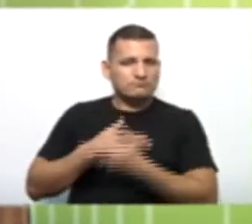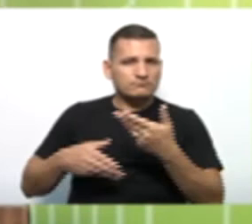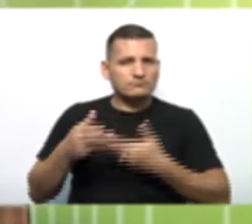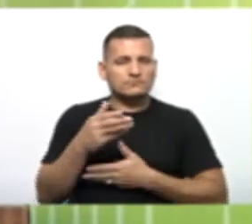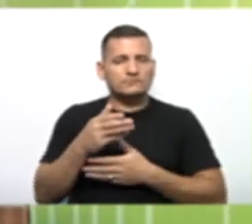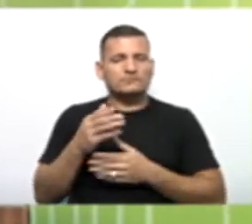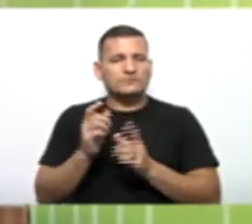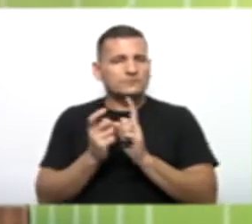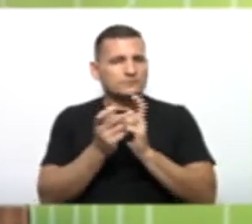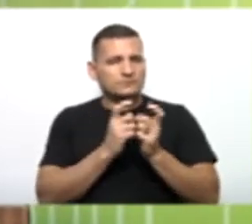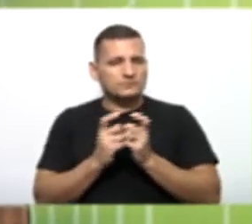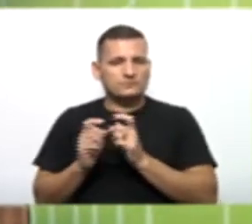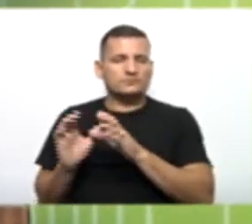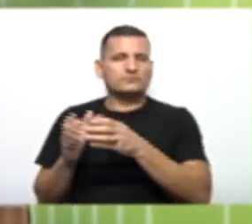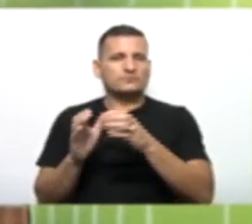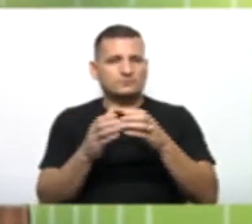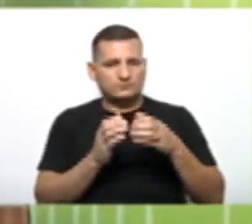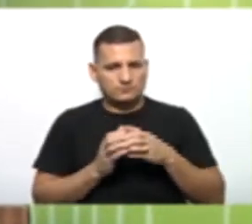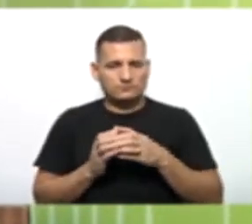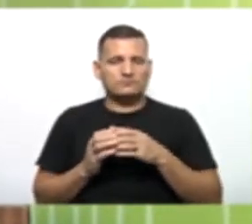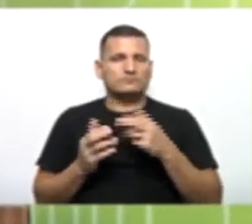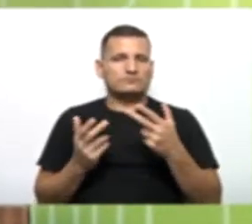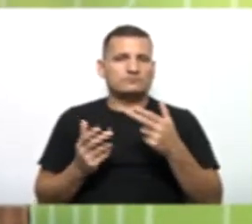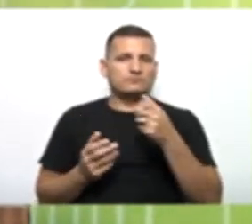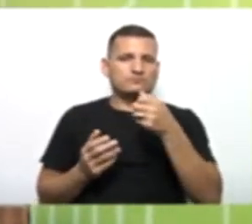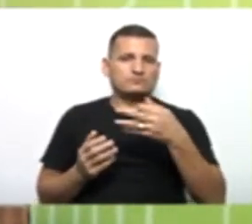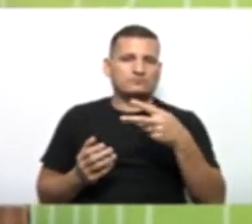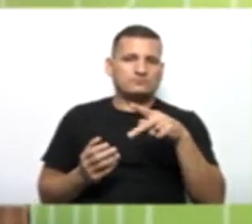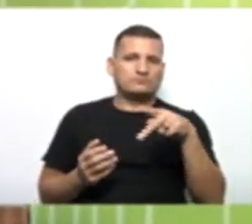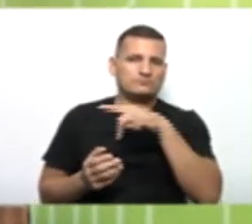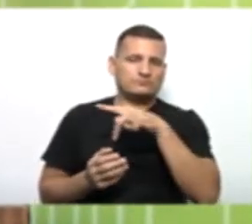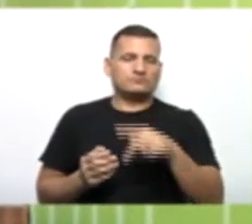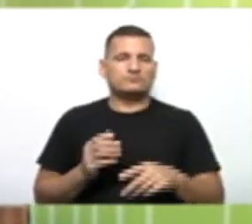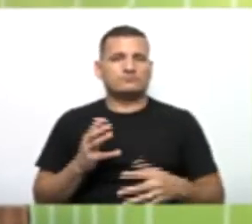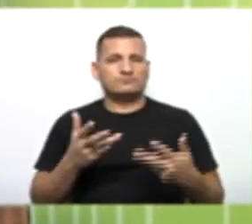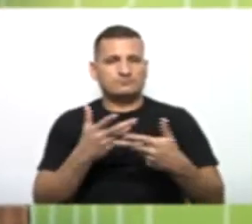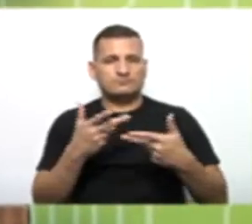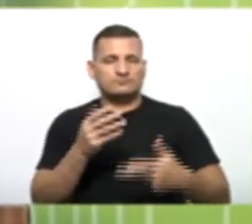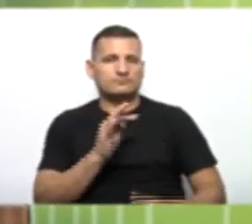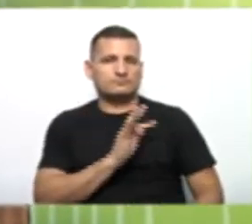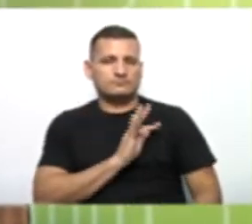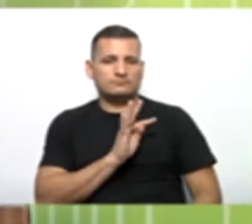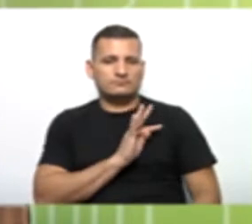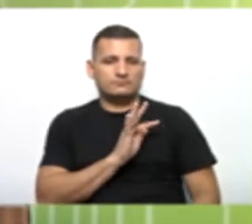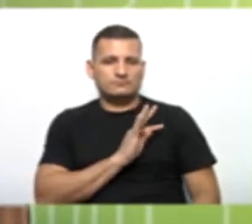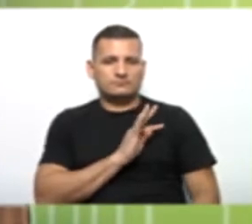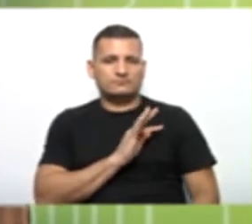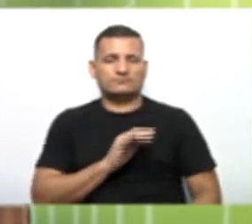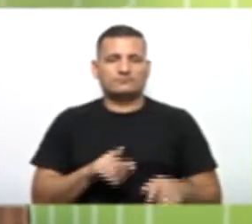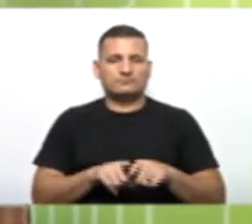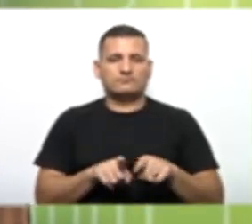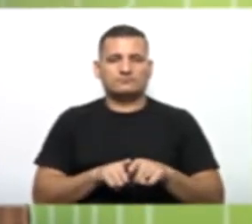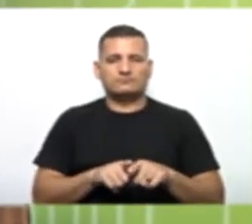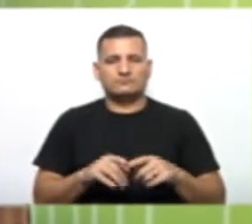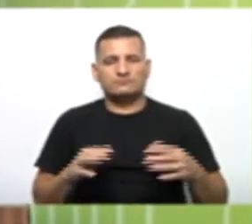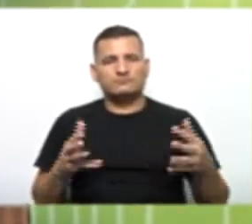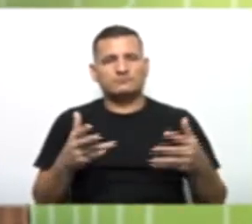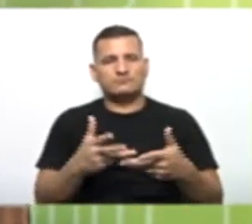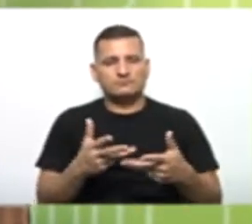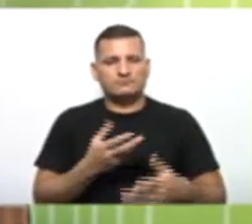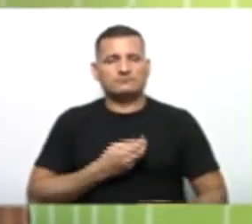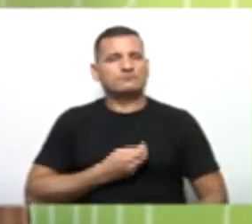de discutir coletivamente como professor wesley falou além da habilidade técnica a habilidade de conviver